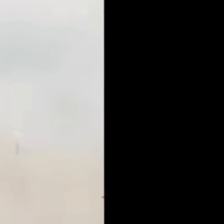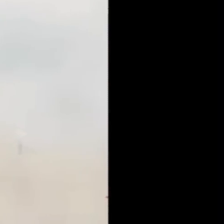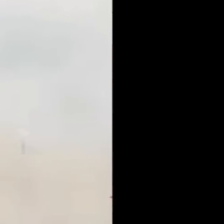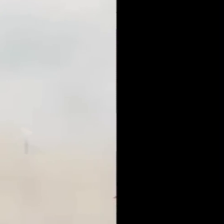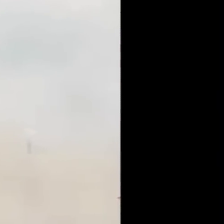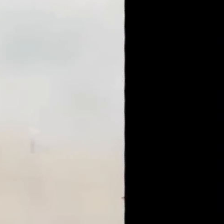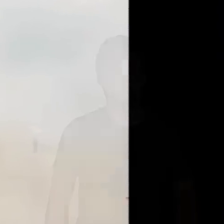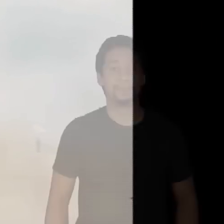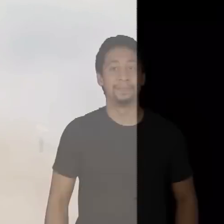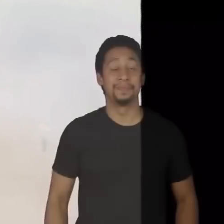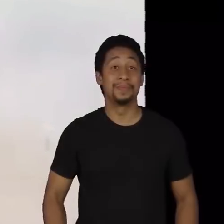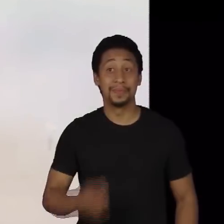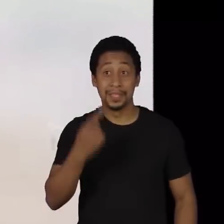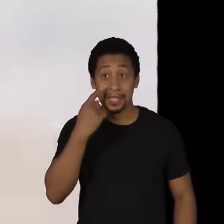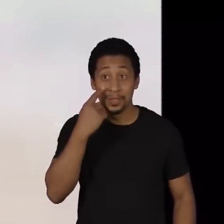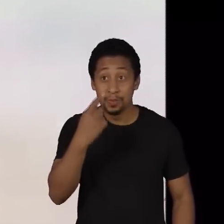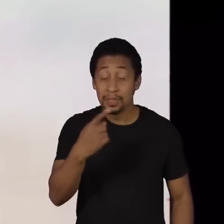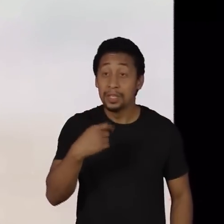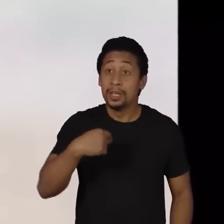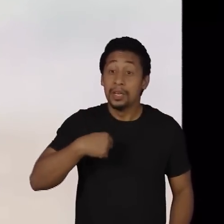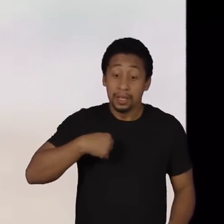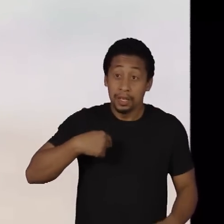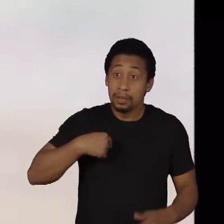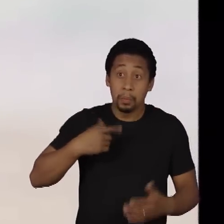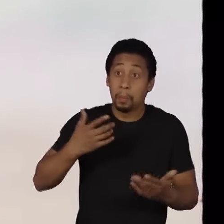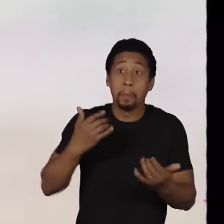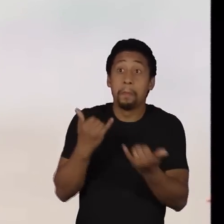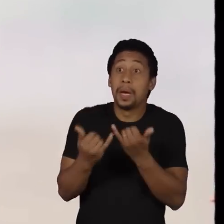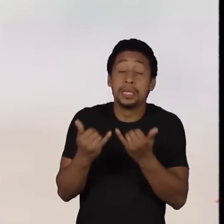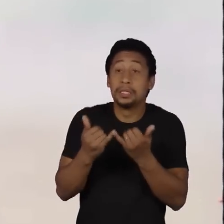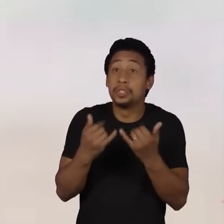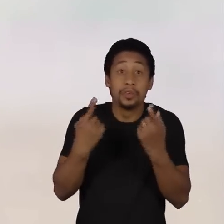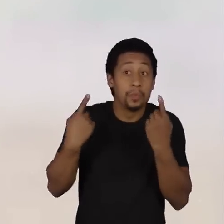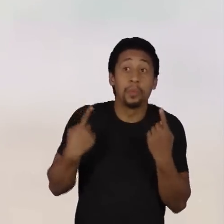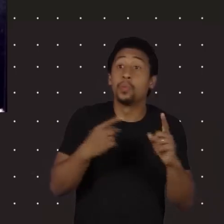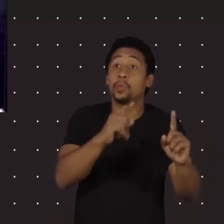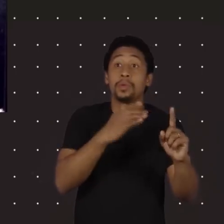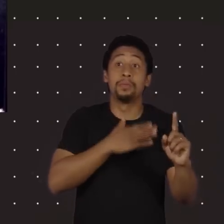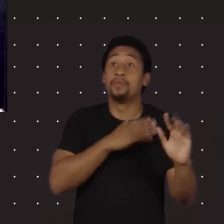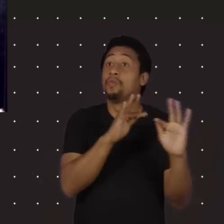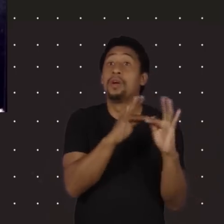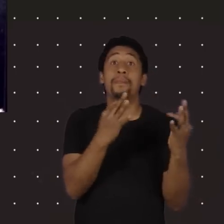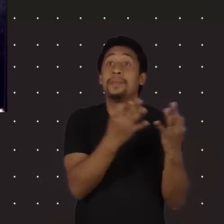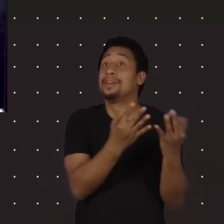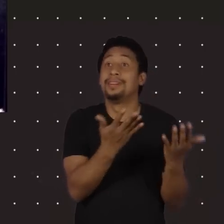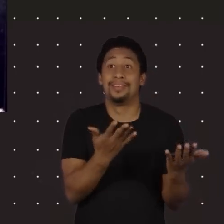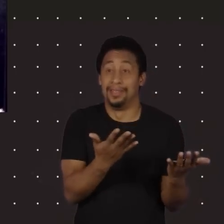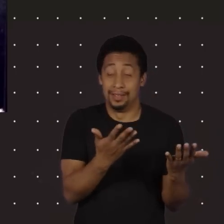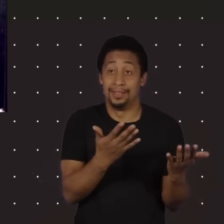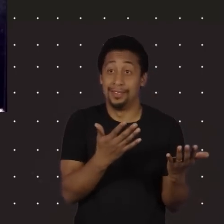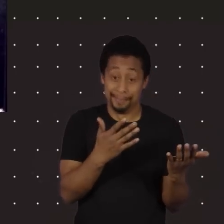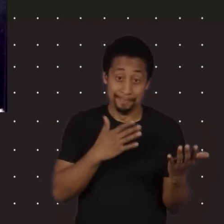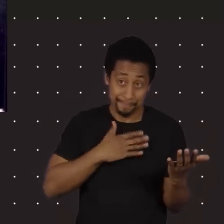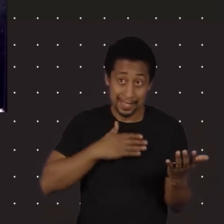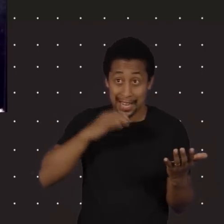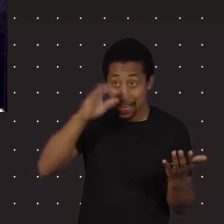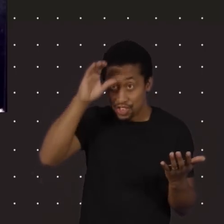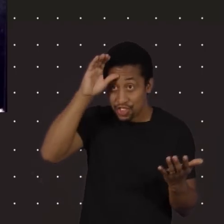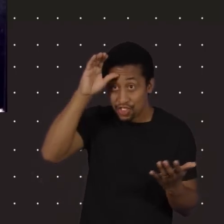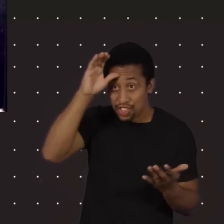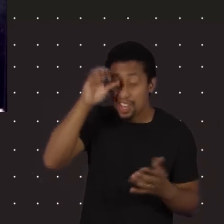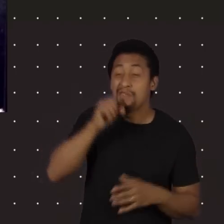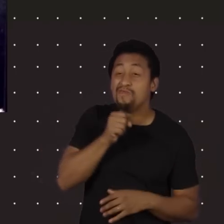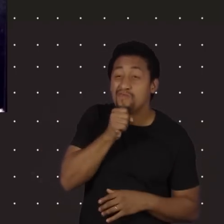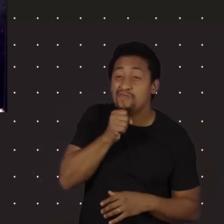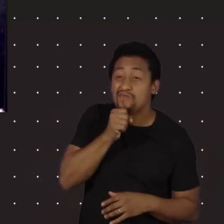purificação. Eu vi que eu estava exorcizando a minha família, a minha tia-avó,